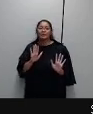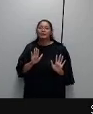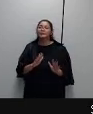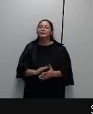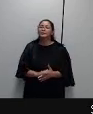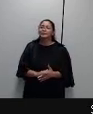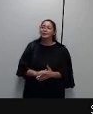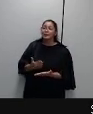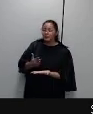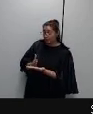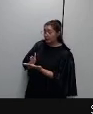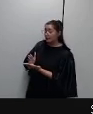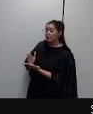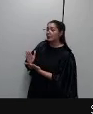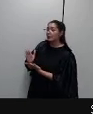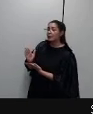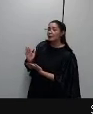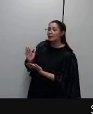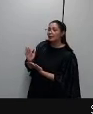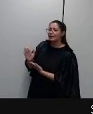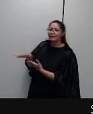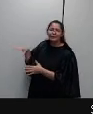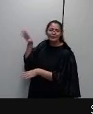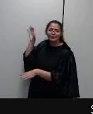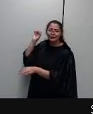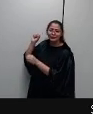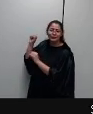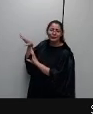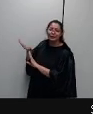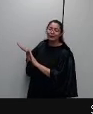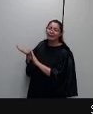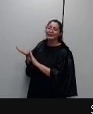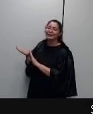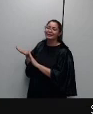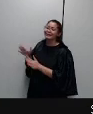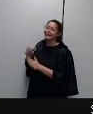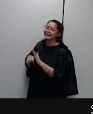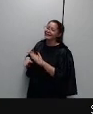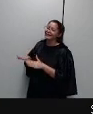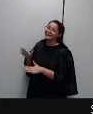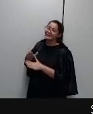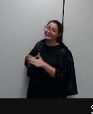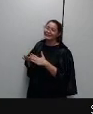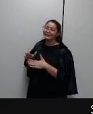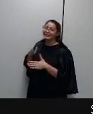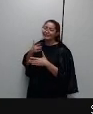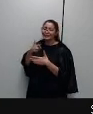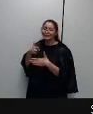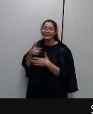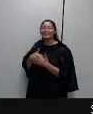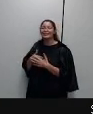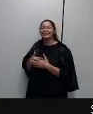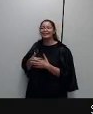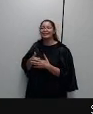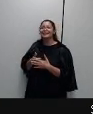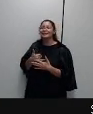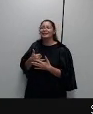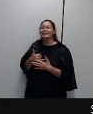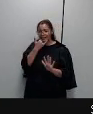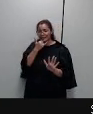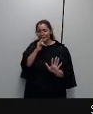eu tô aqui com exceção paralelo acompanha motor senhor presidente pedindo vênia divergência